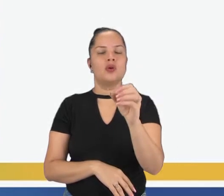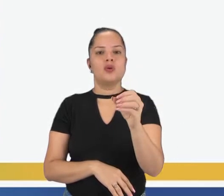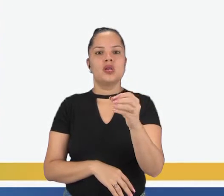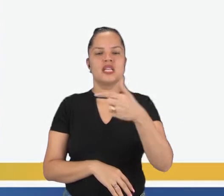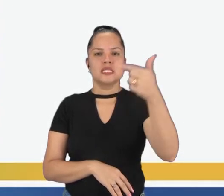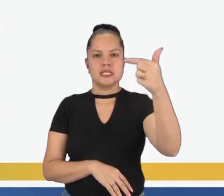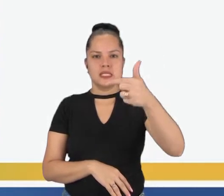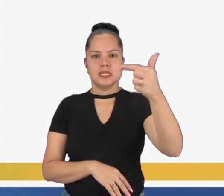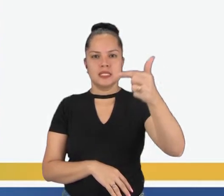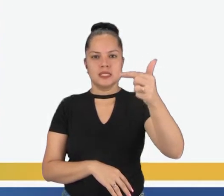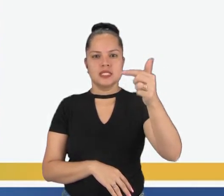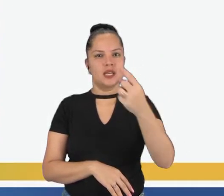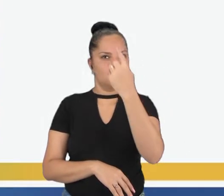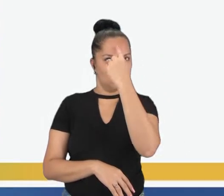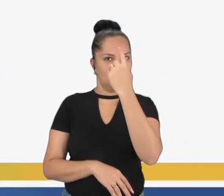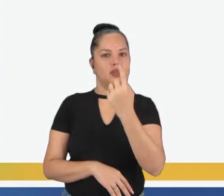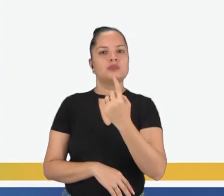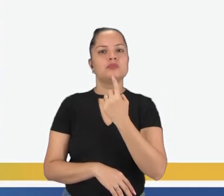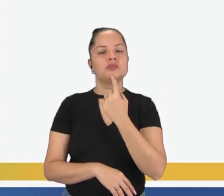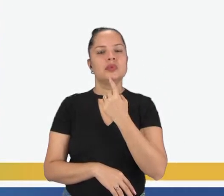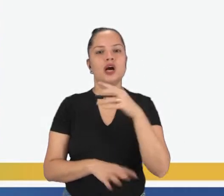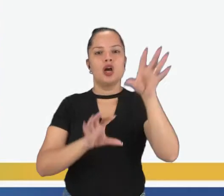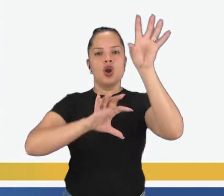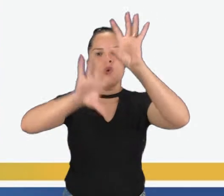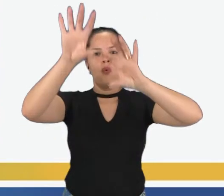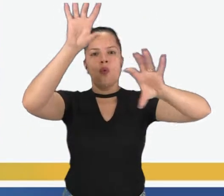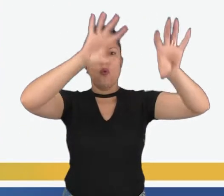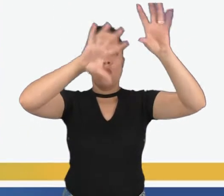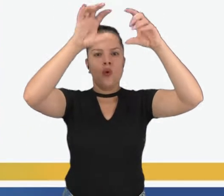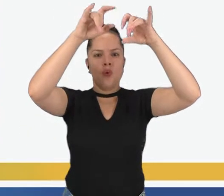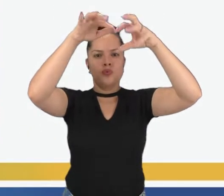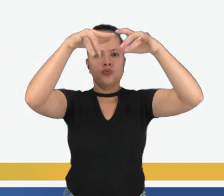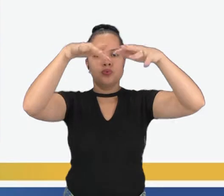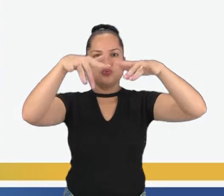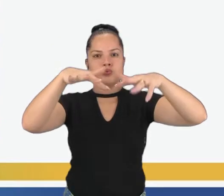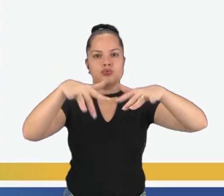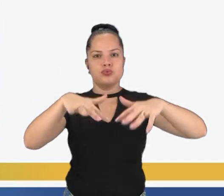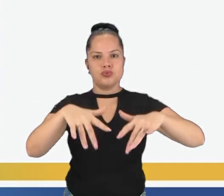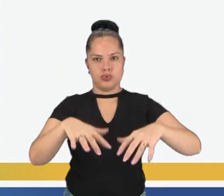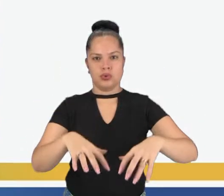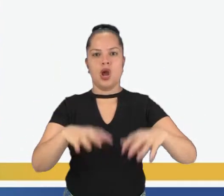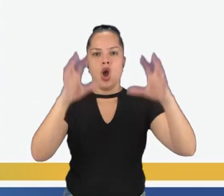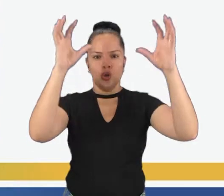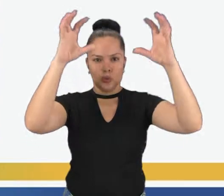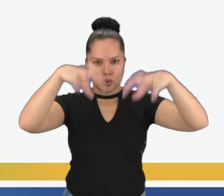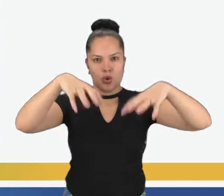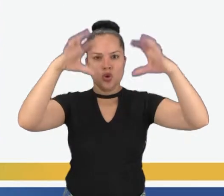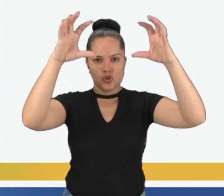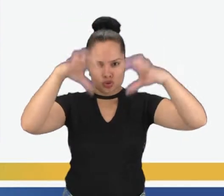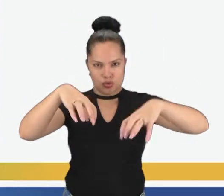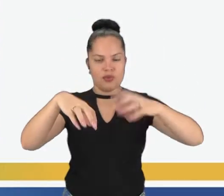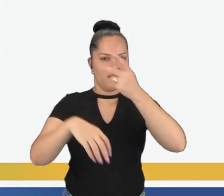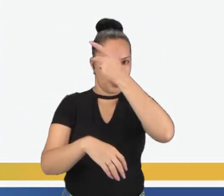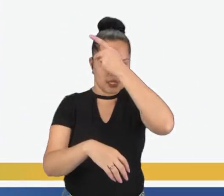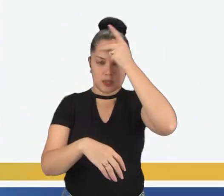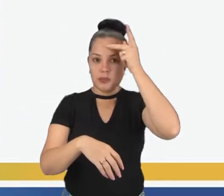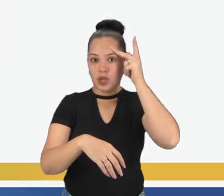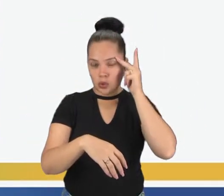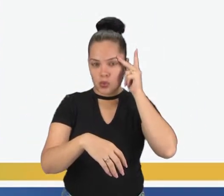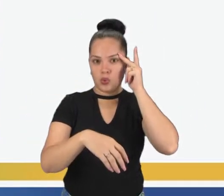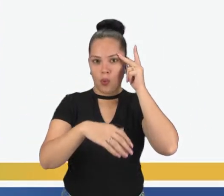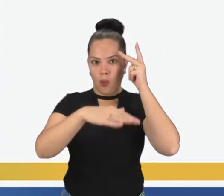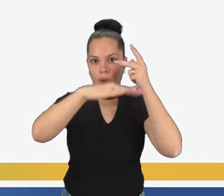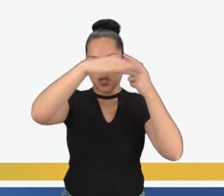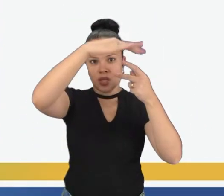nuvem parece que está chovendo, e as pessoas estão entrando nessa chuva, estão interagindo com